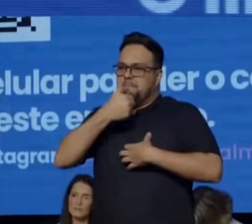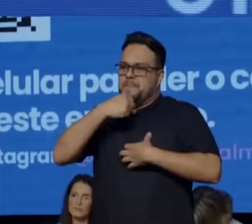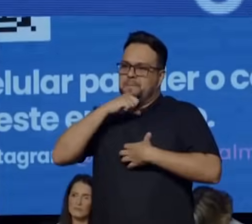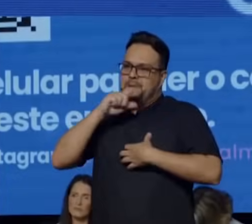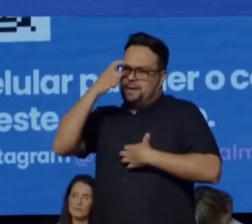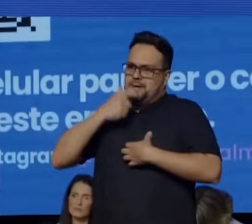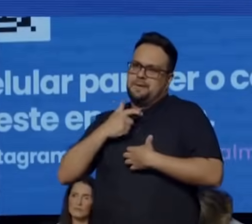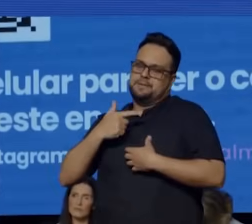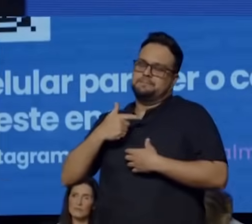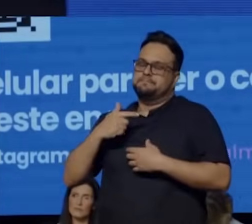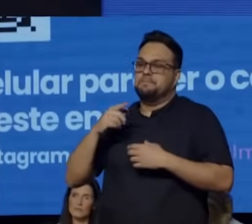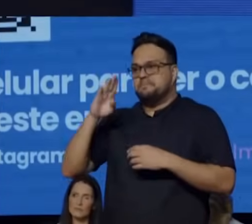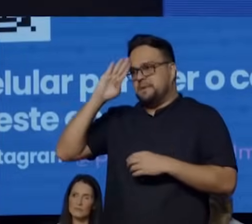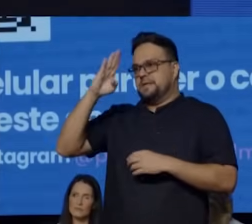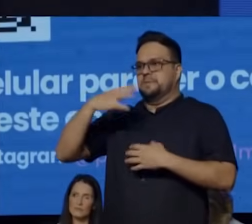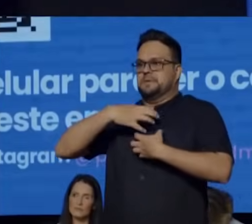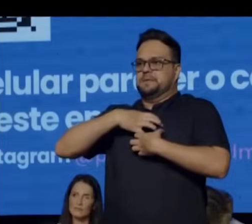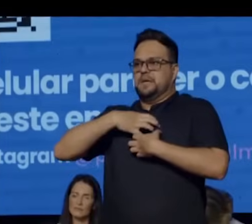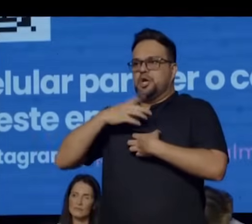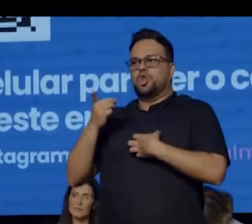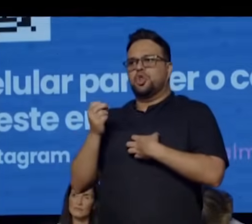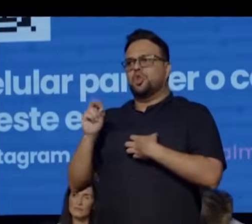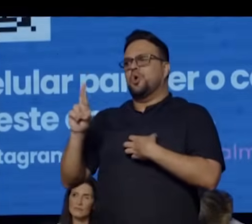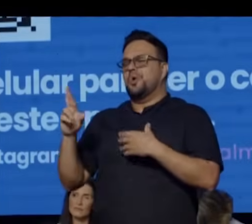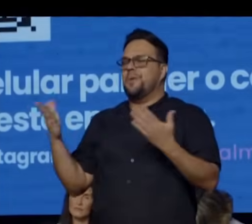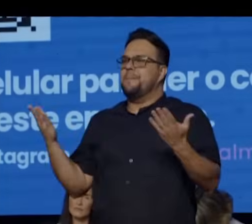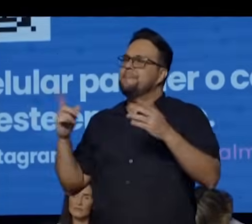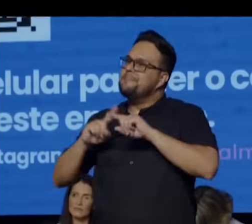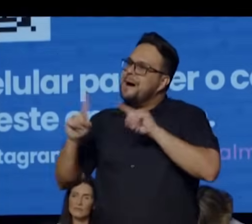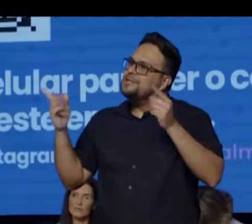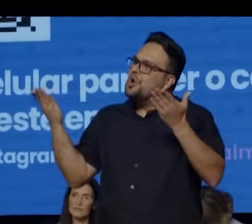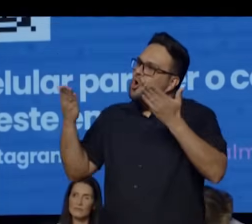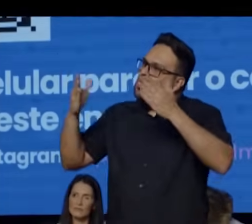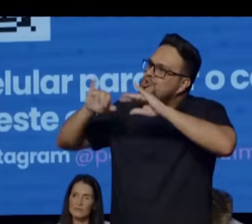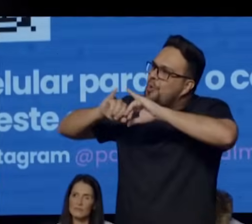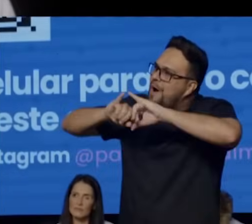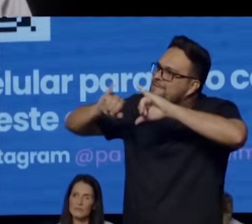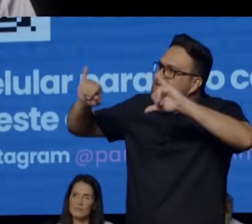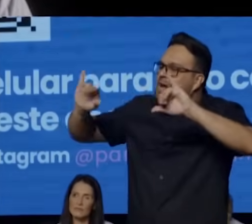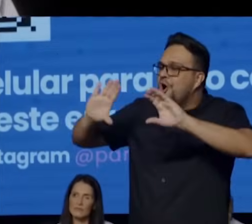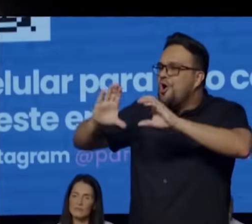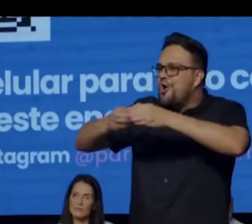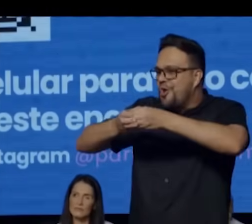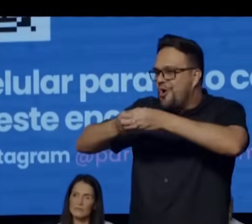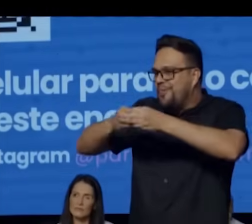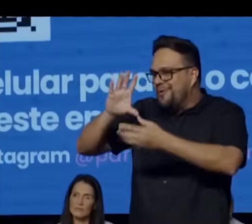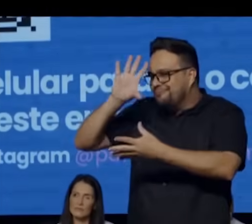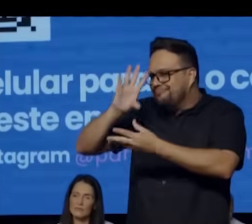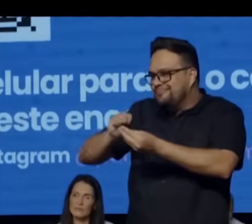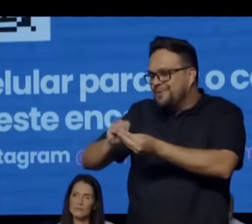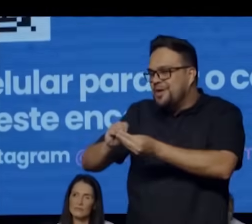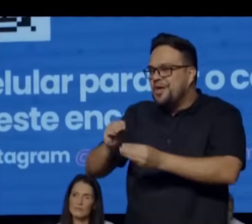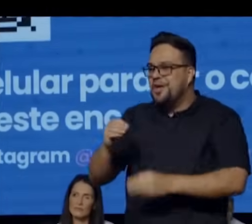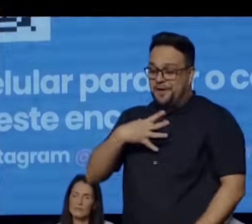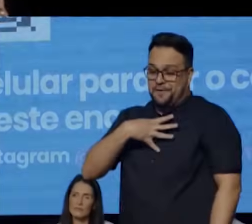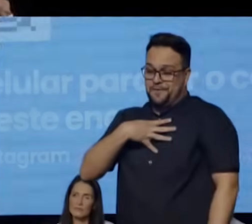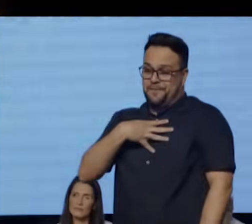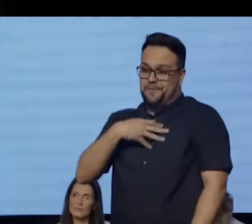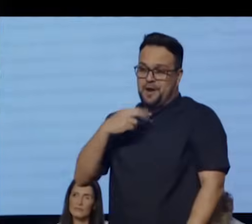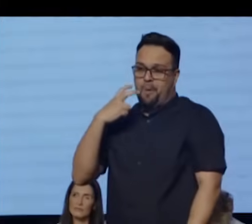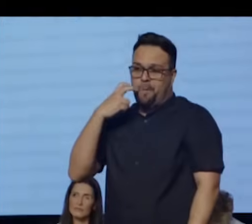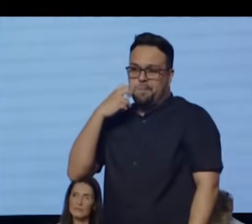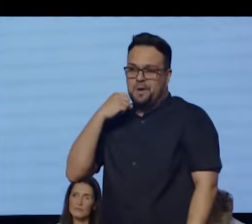Mas hoje eu quero mandar uma mensagem para uma parcela pequena, né? Esses filhos adotivos do pai